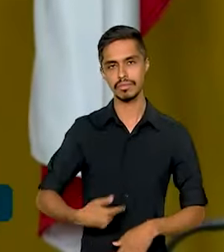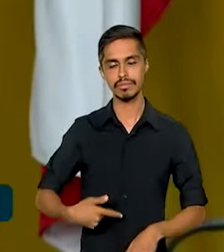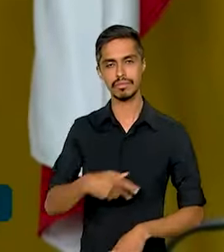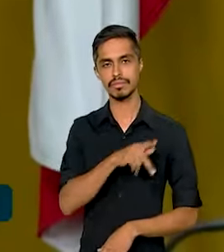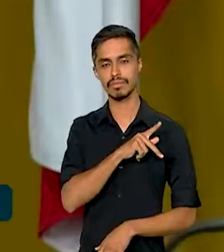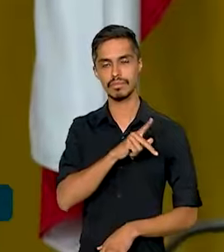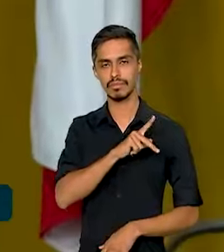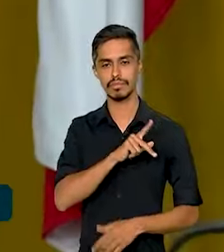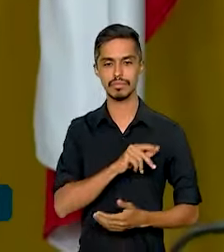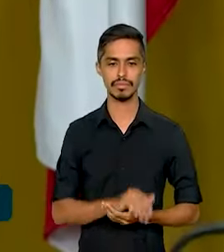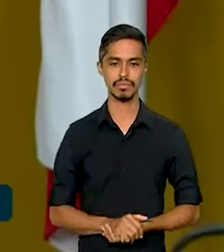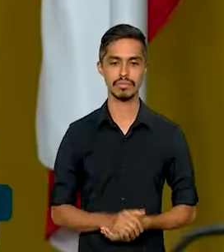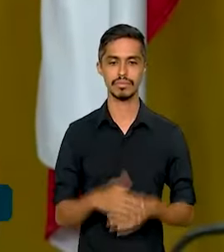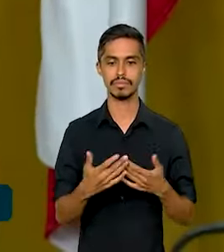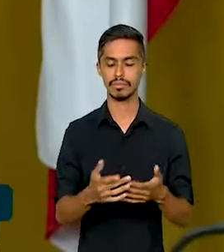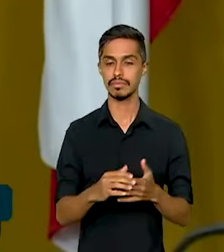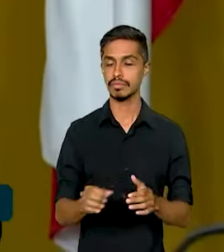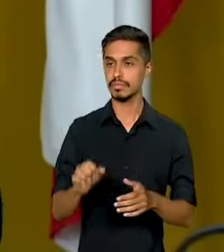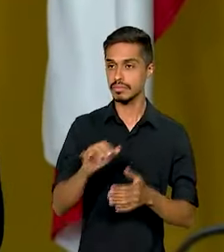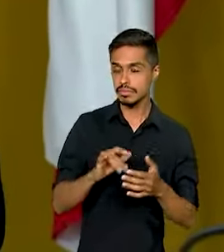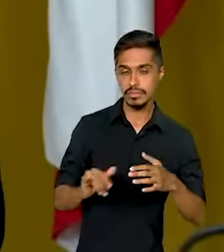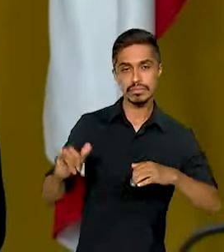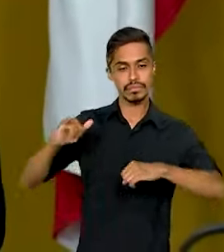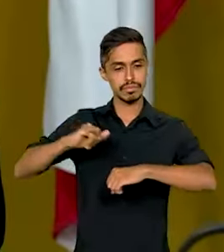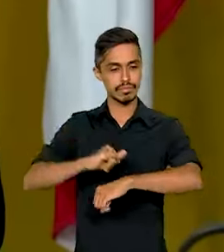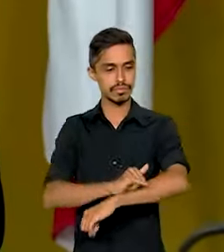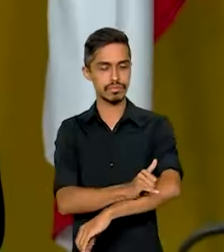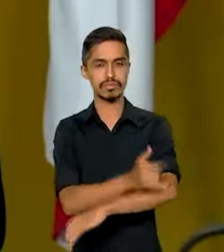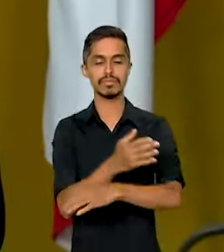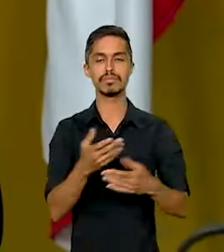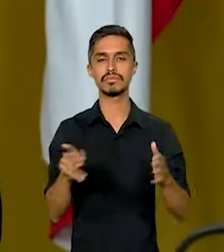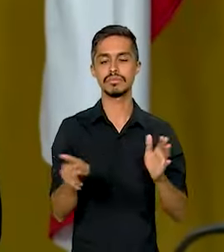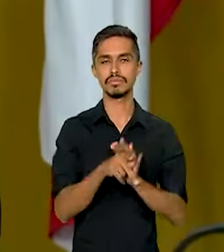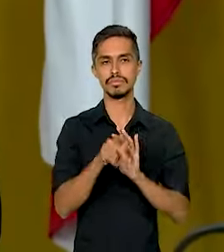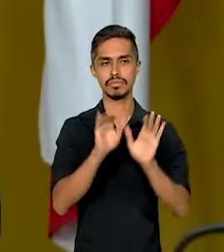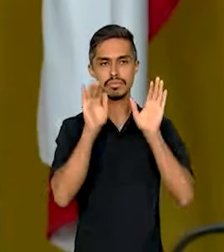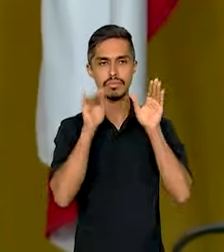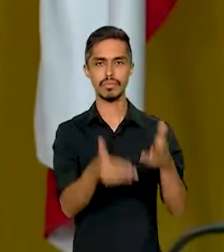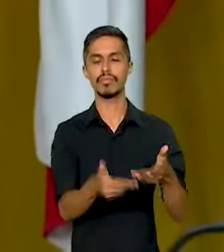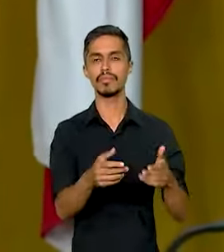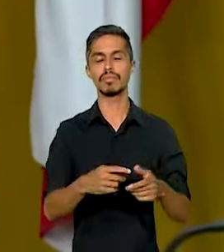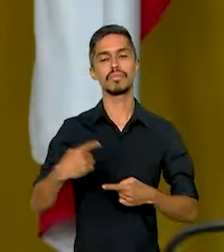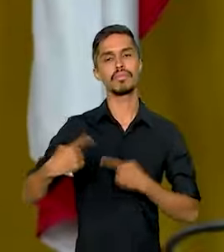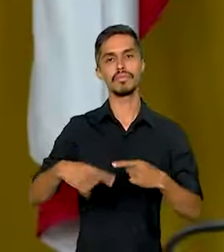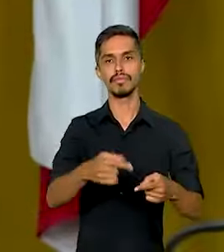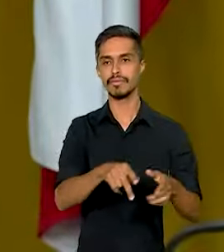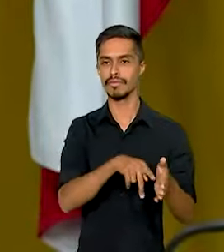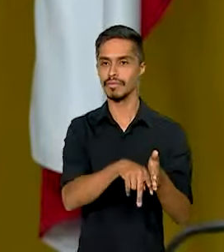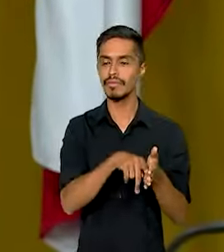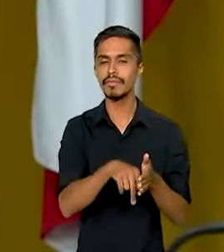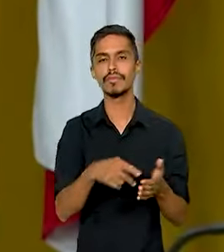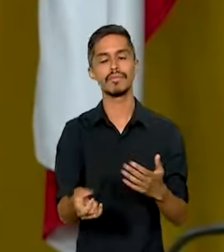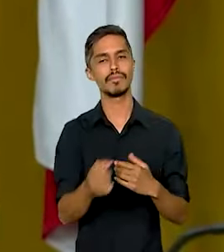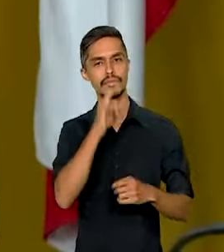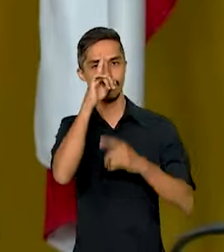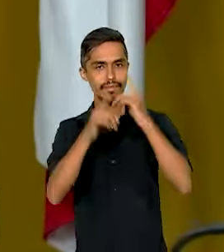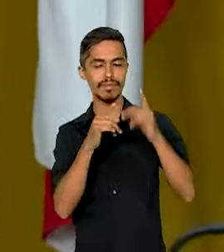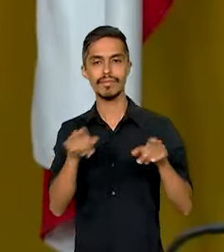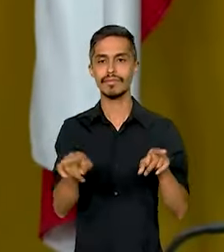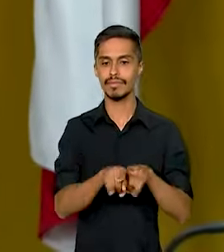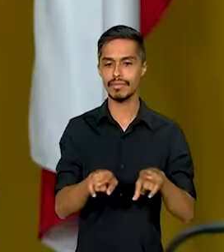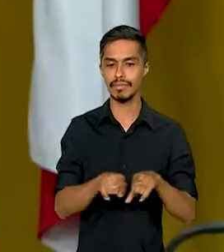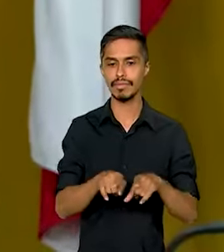parque tecnológico aeroespacial está no centro da prioridade de política de pesquisa, desenvolvimento e inovação e